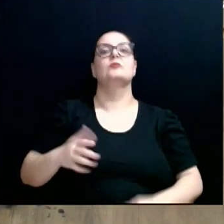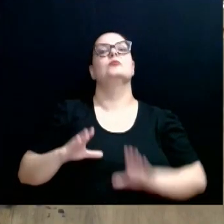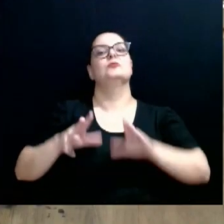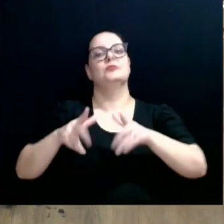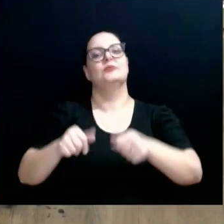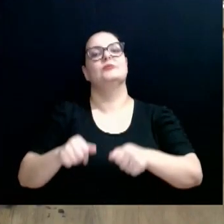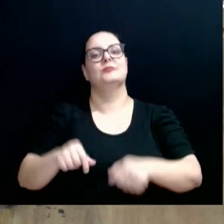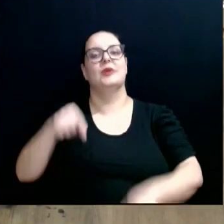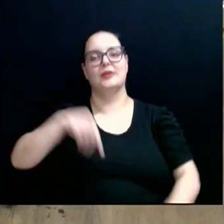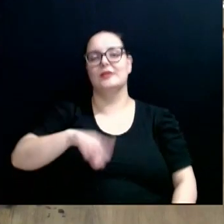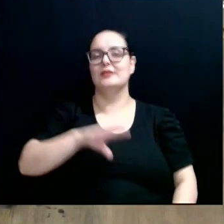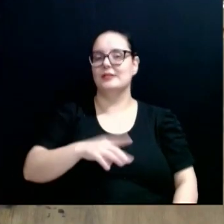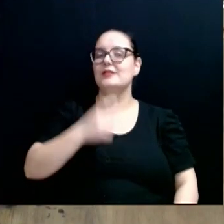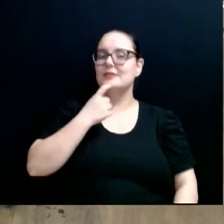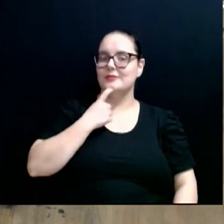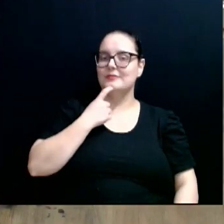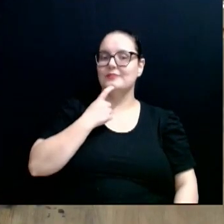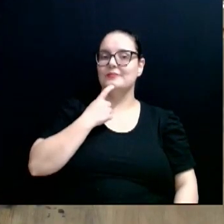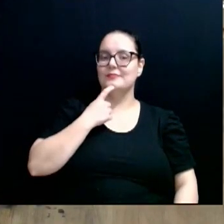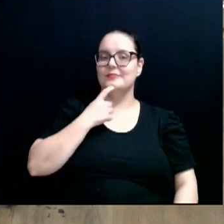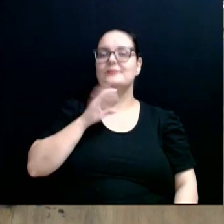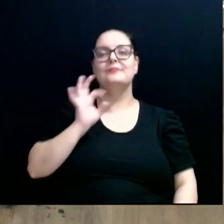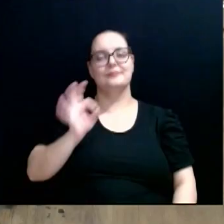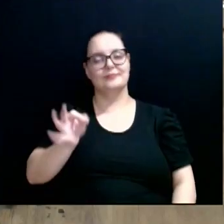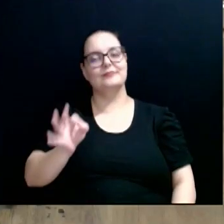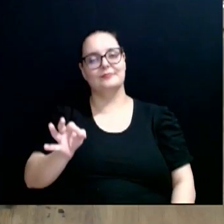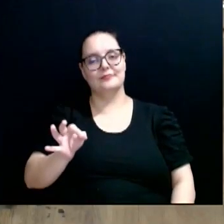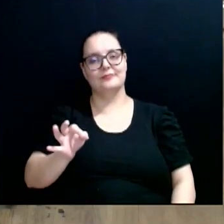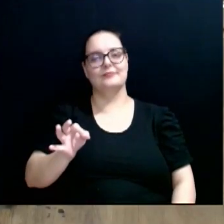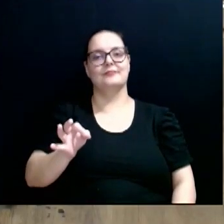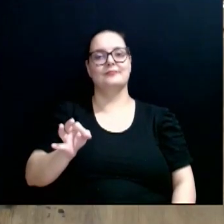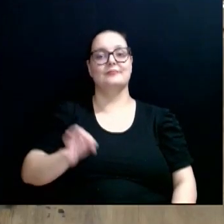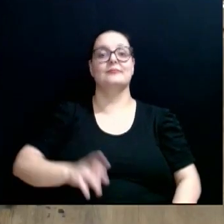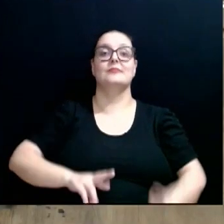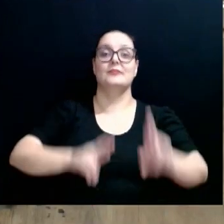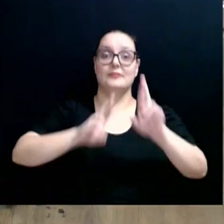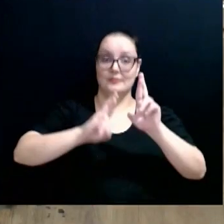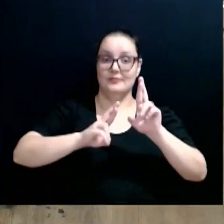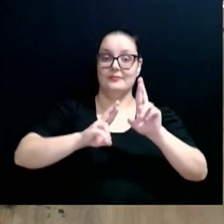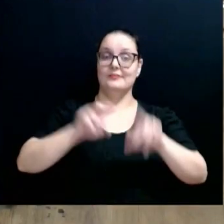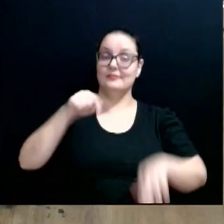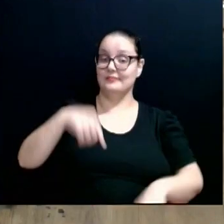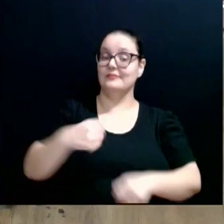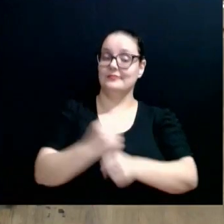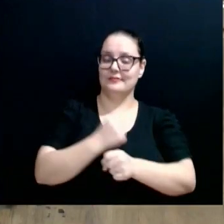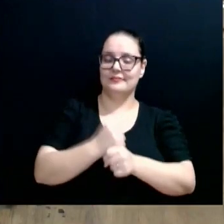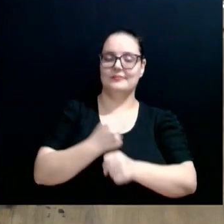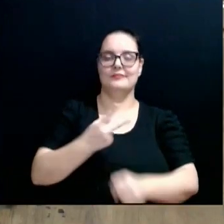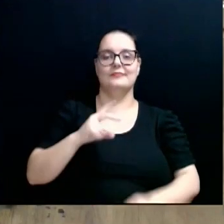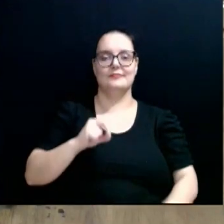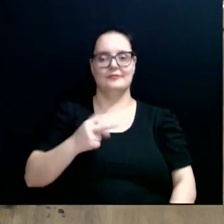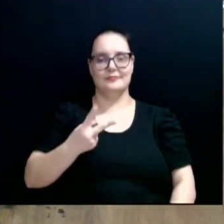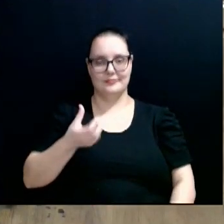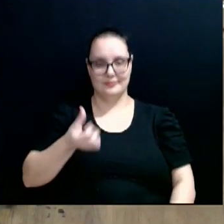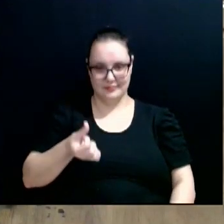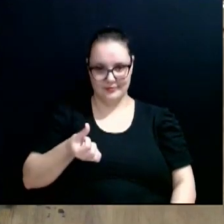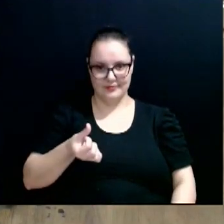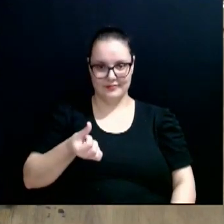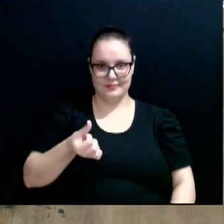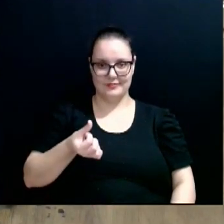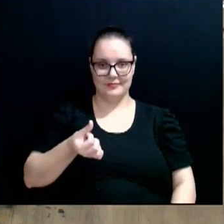de Campinas e certamente que vai gerar muita expectativa para este ano de 2026, com